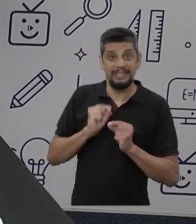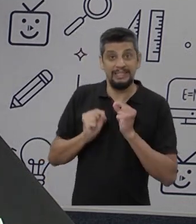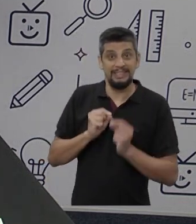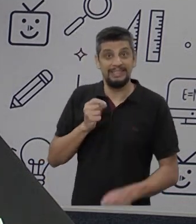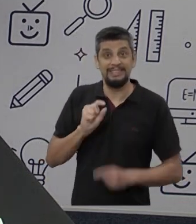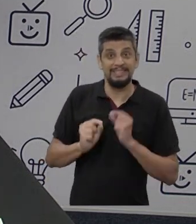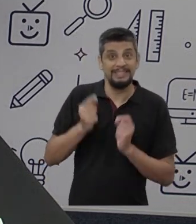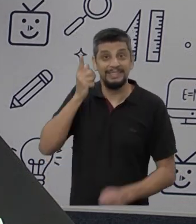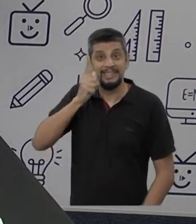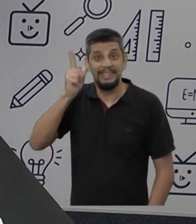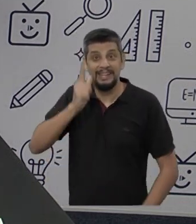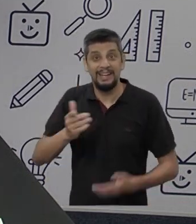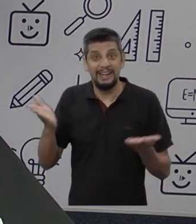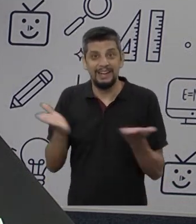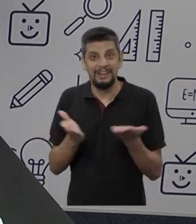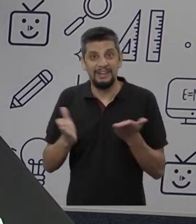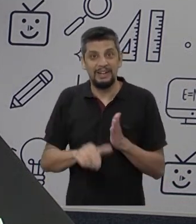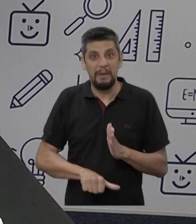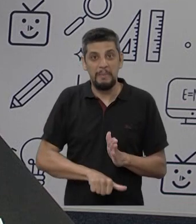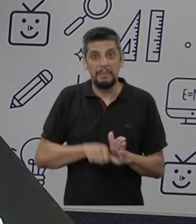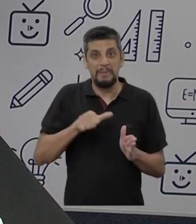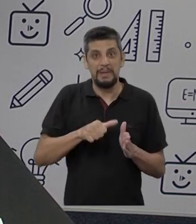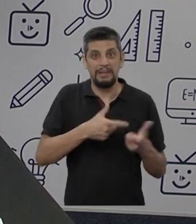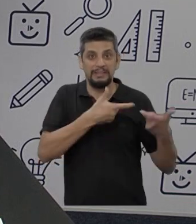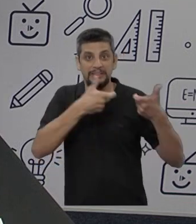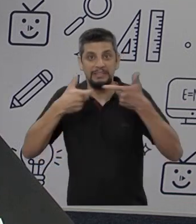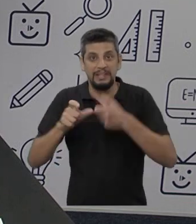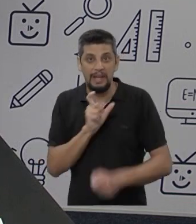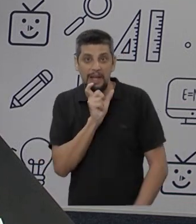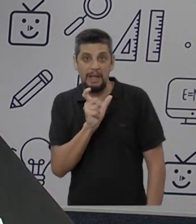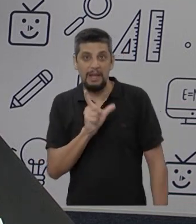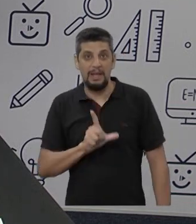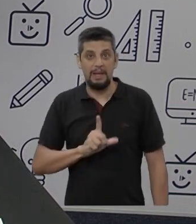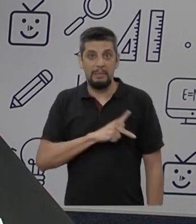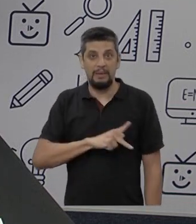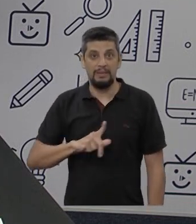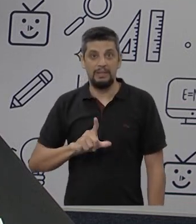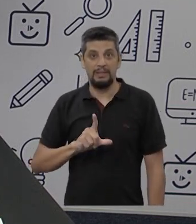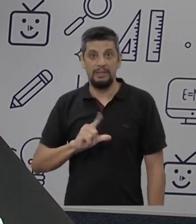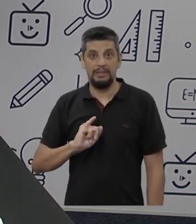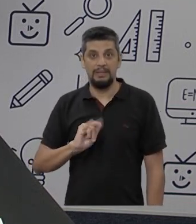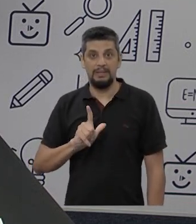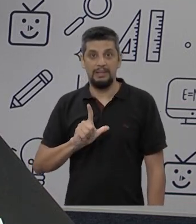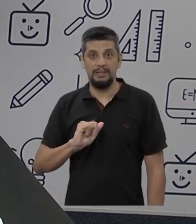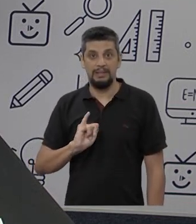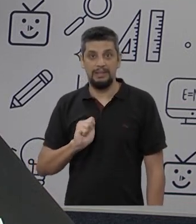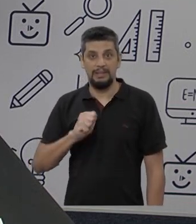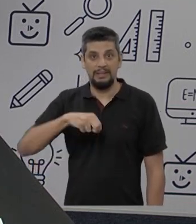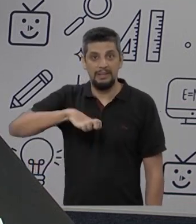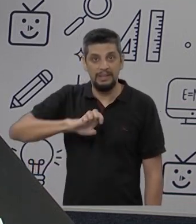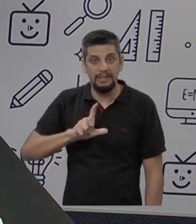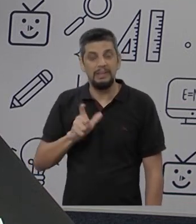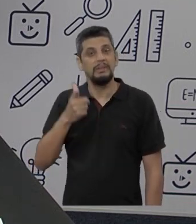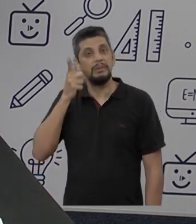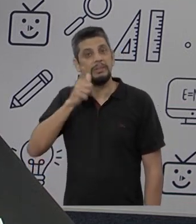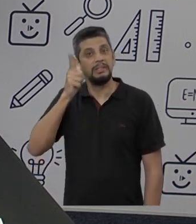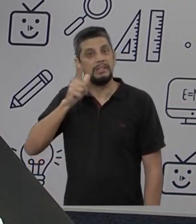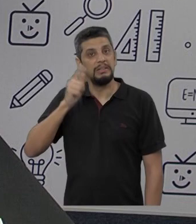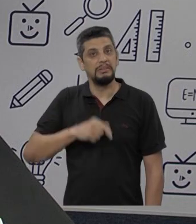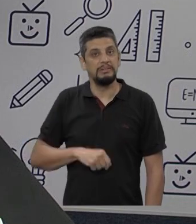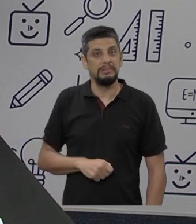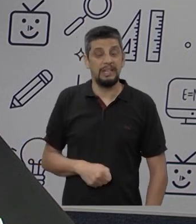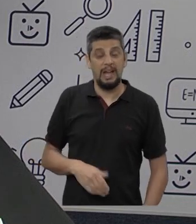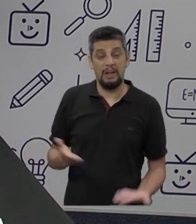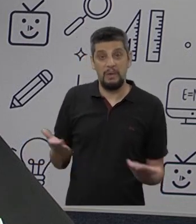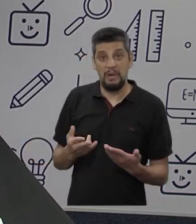Quem será que vai ganhar agora? Na primeira rodada, a Lili conseguiu uma palavra maior, né? A segunda